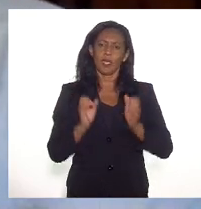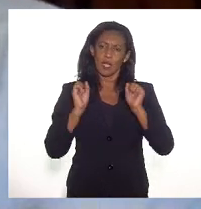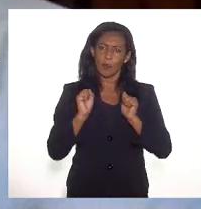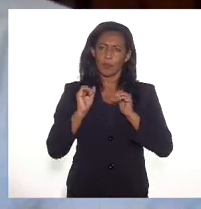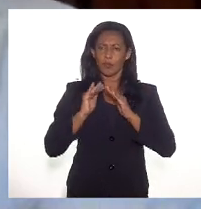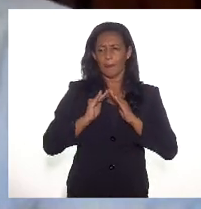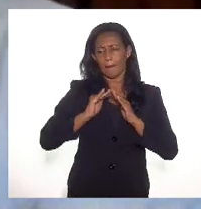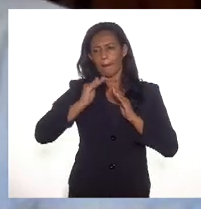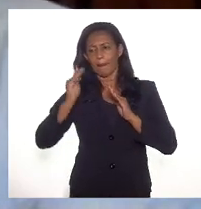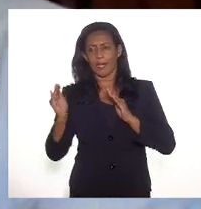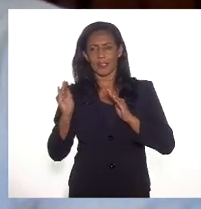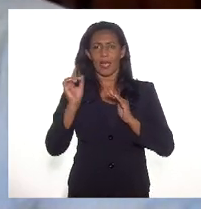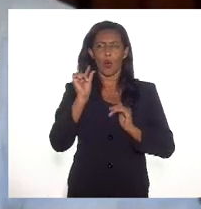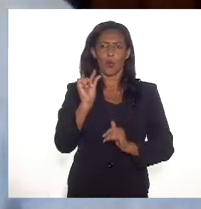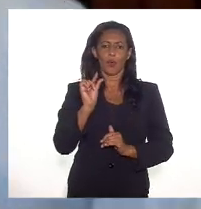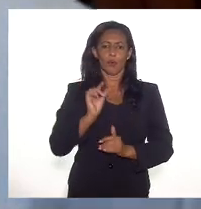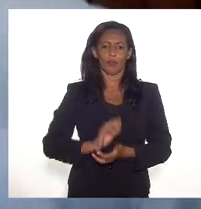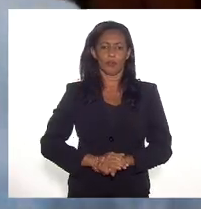avançar um pouquinho. Eu vou...